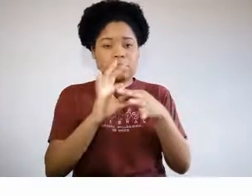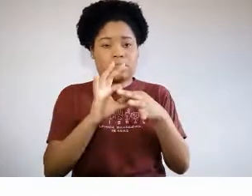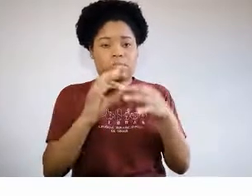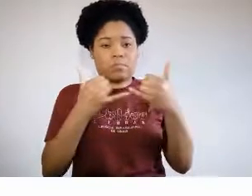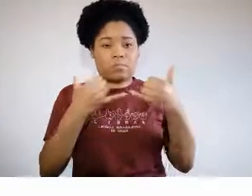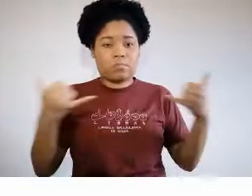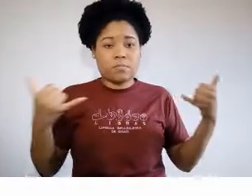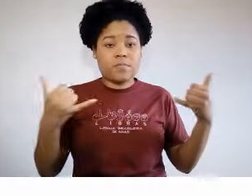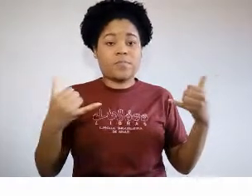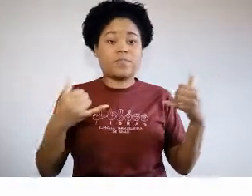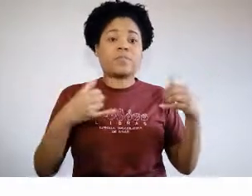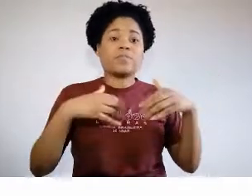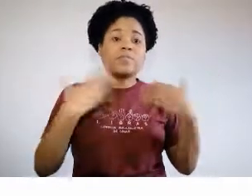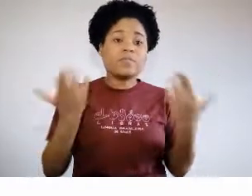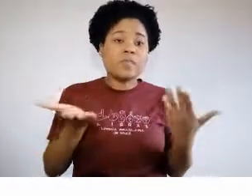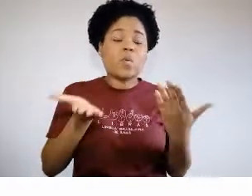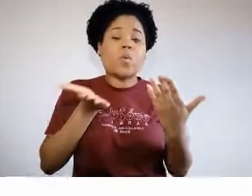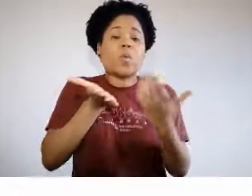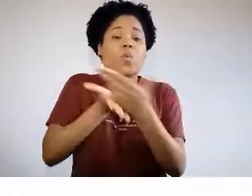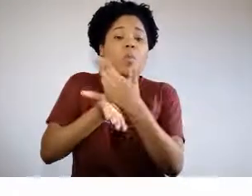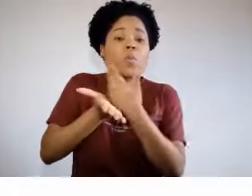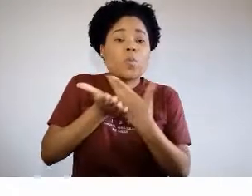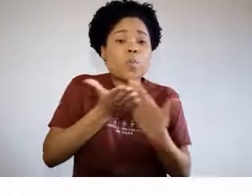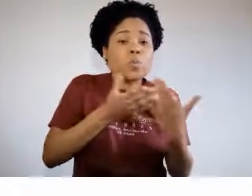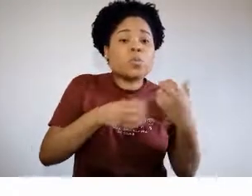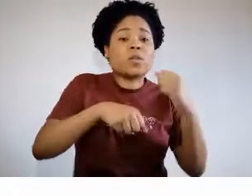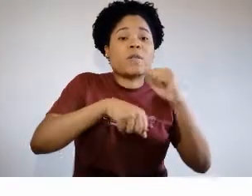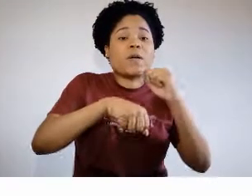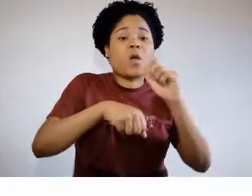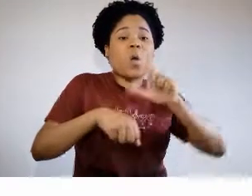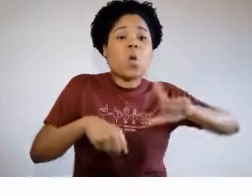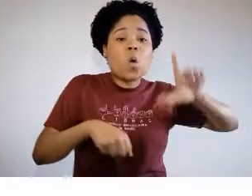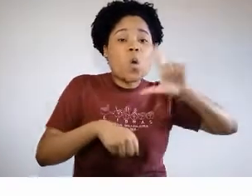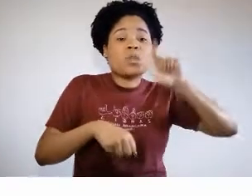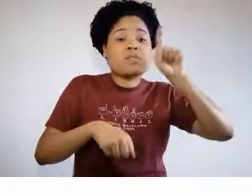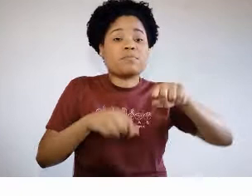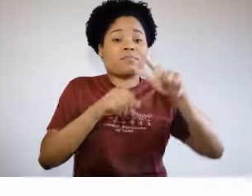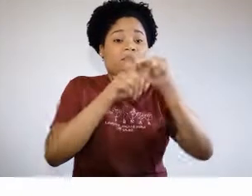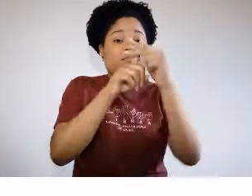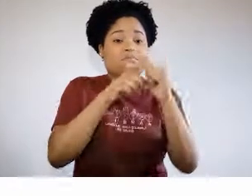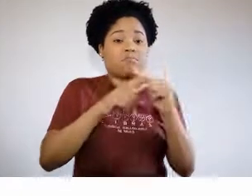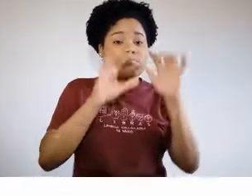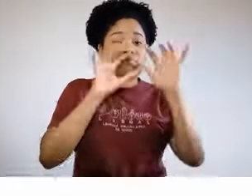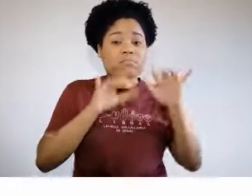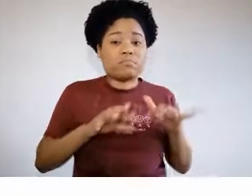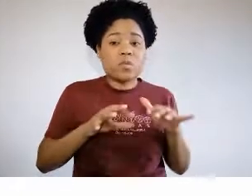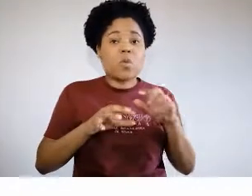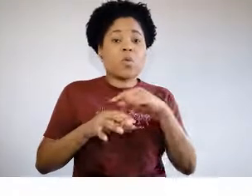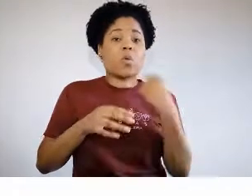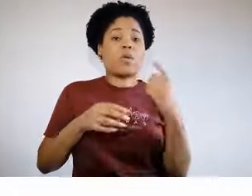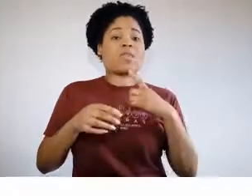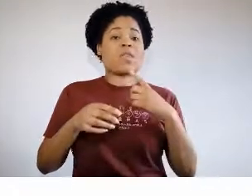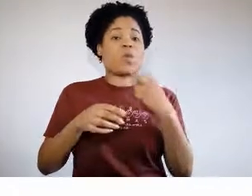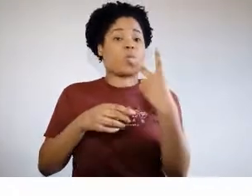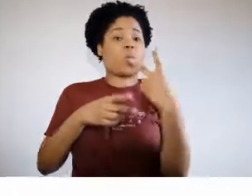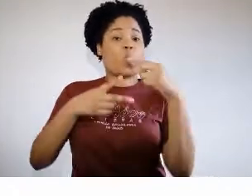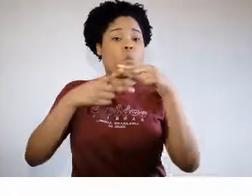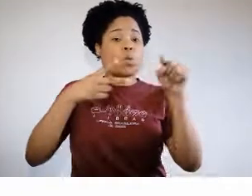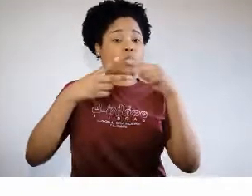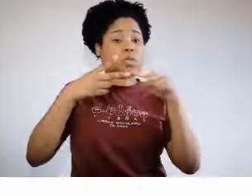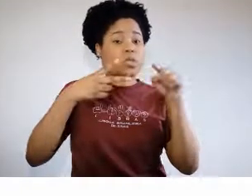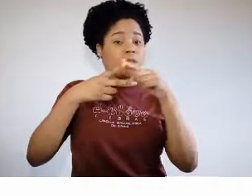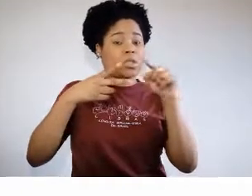que estão em rede. Então, topologia lógica se refere à configuração. Nós já até falamos, nós temos dois